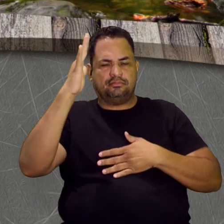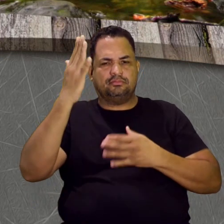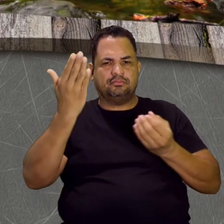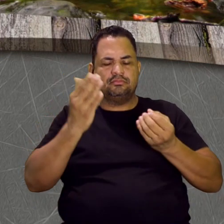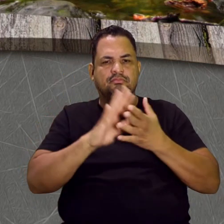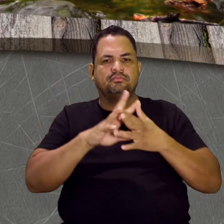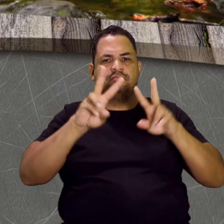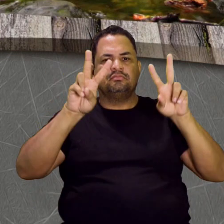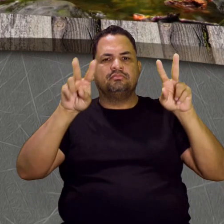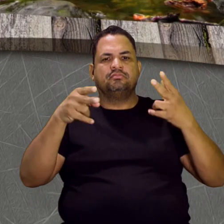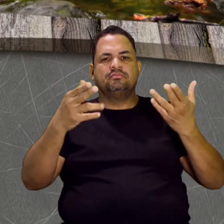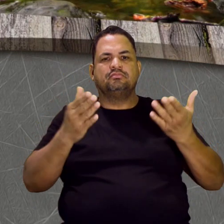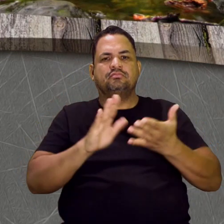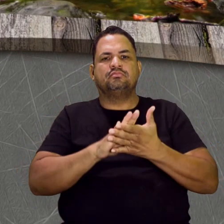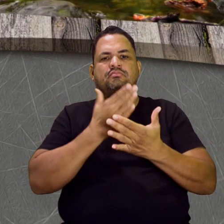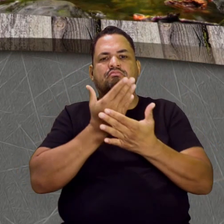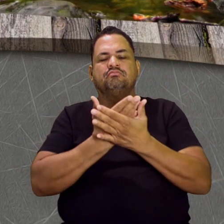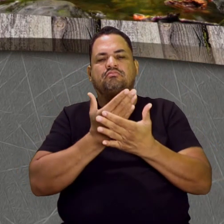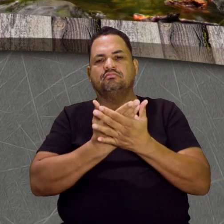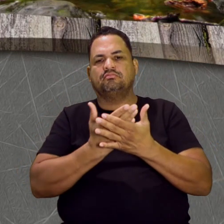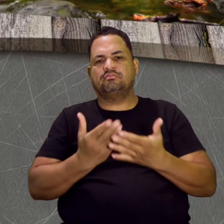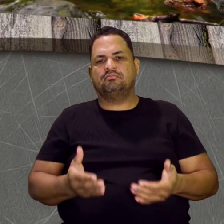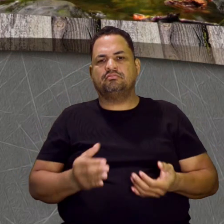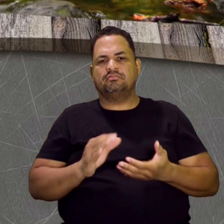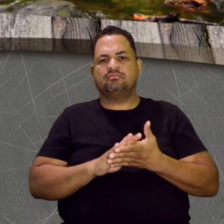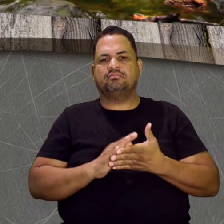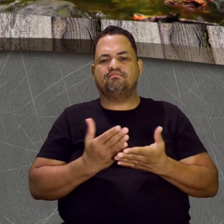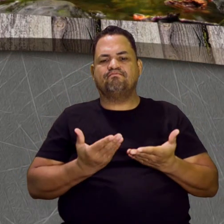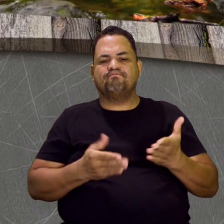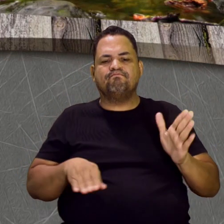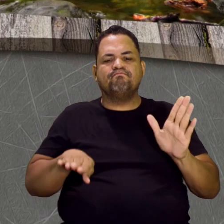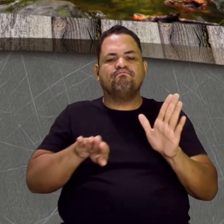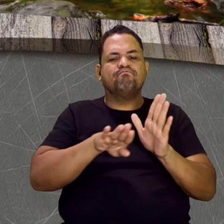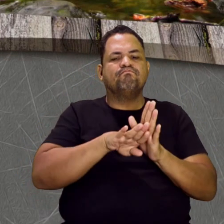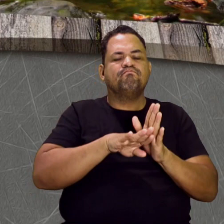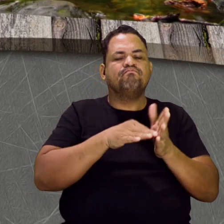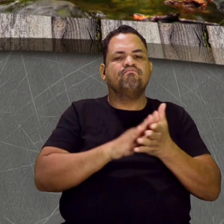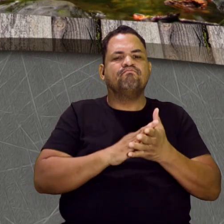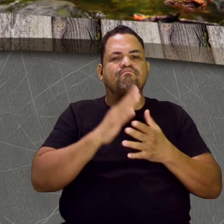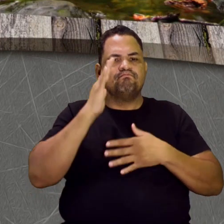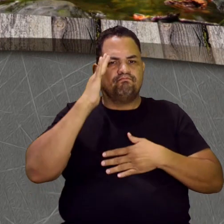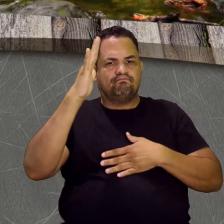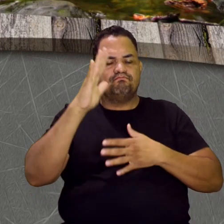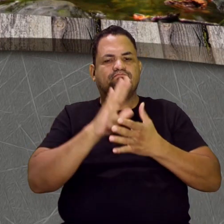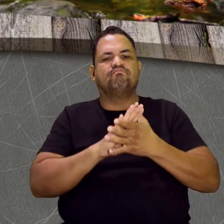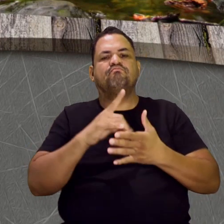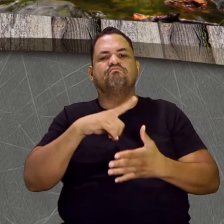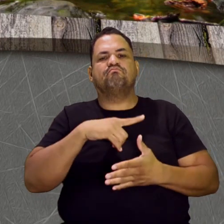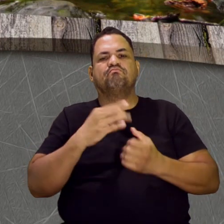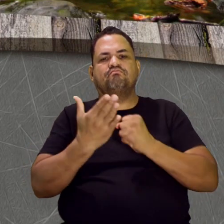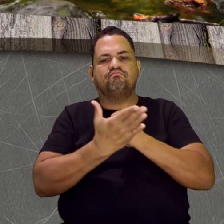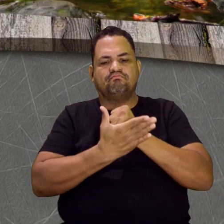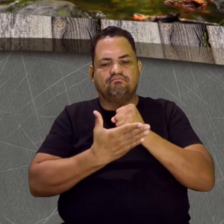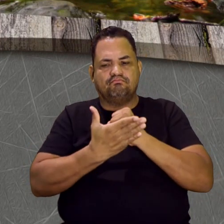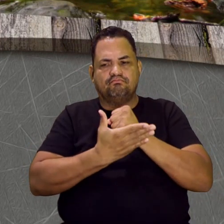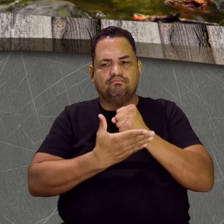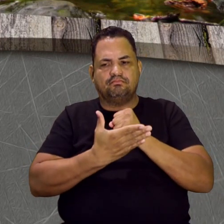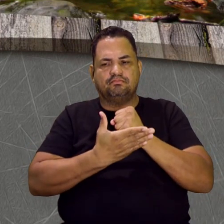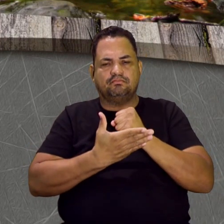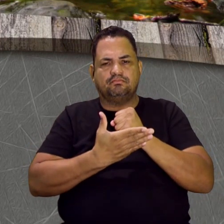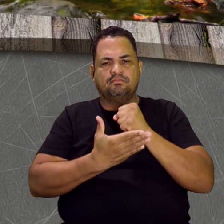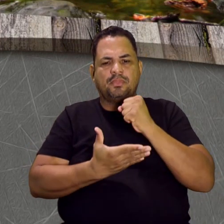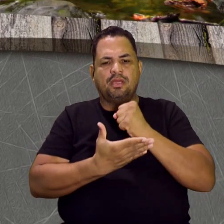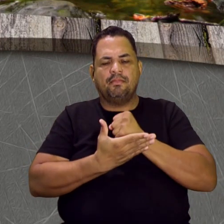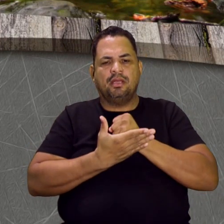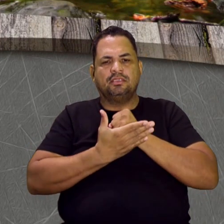aquele tema que você está estudando, né? Para você chegar nessa teoria, então você teve realmente um embasamento